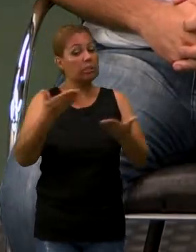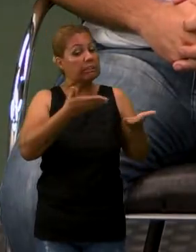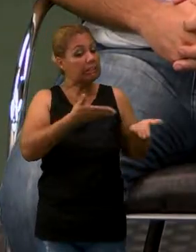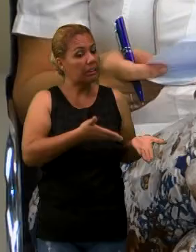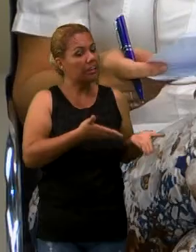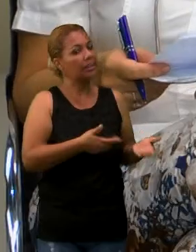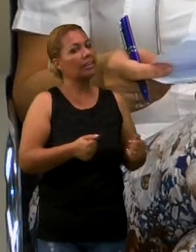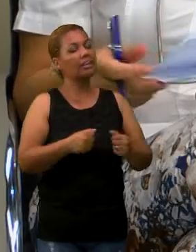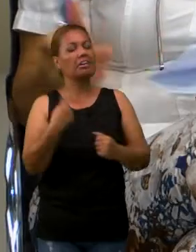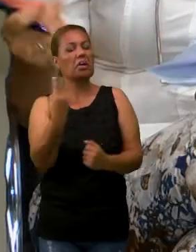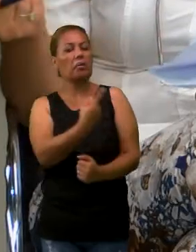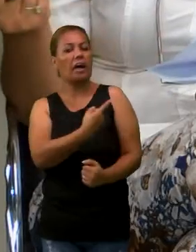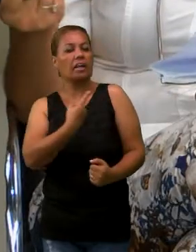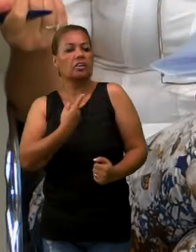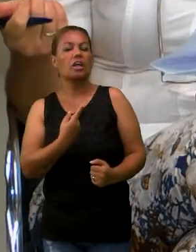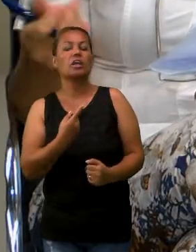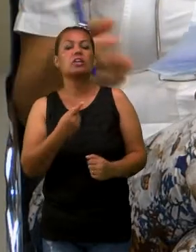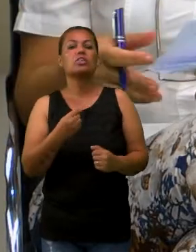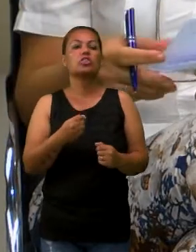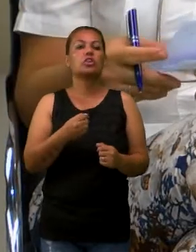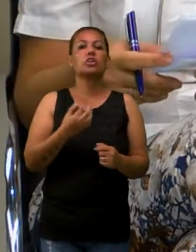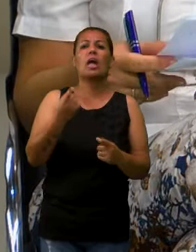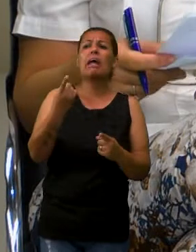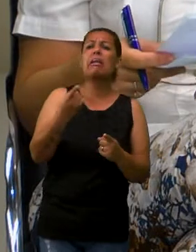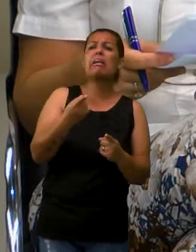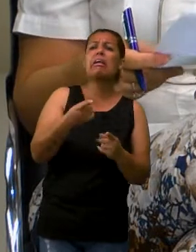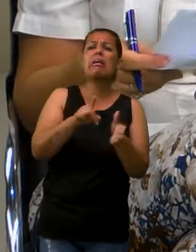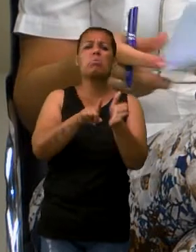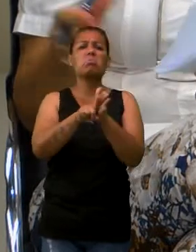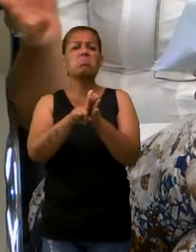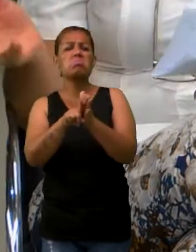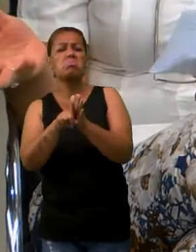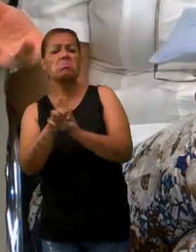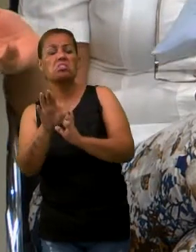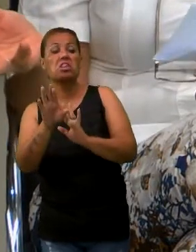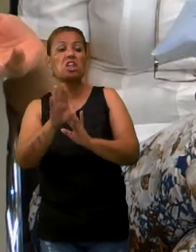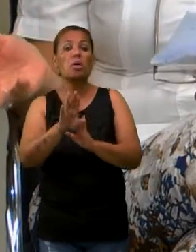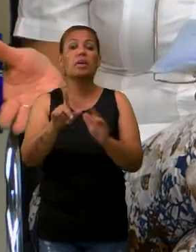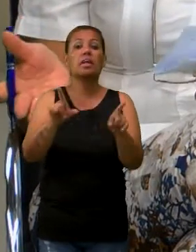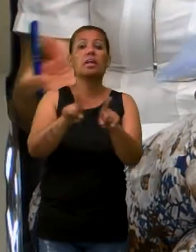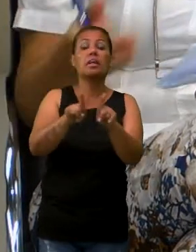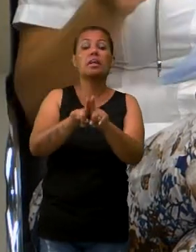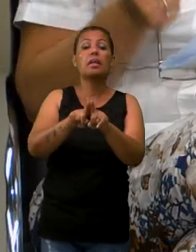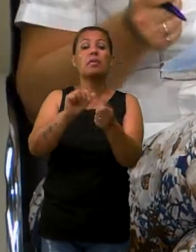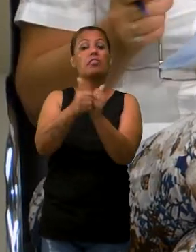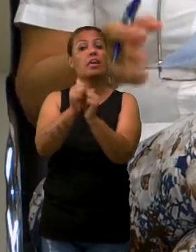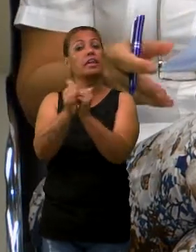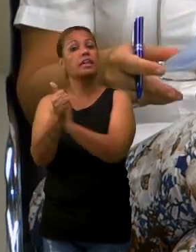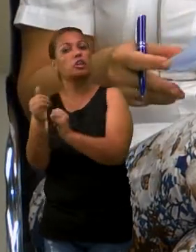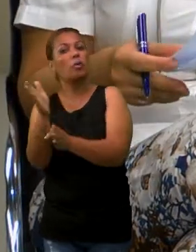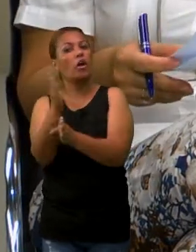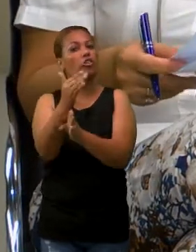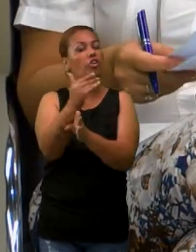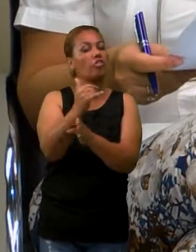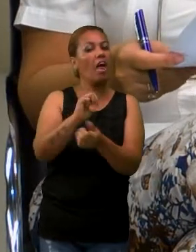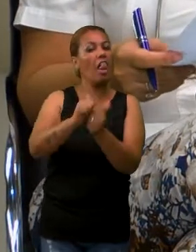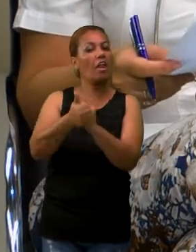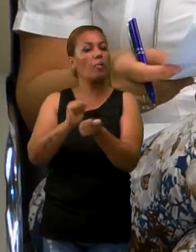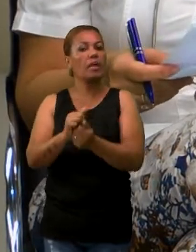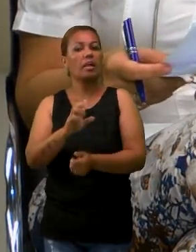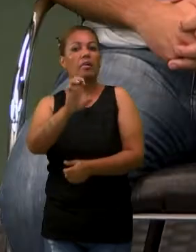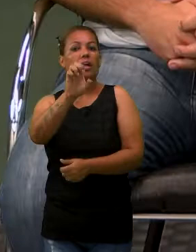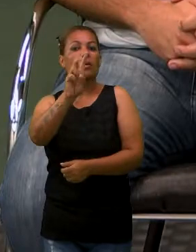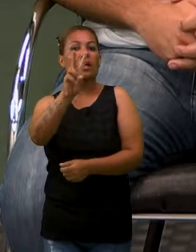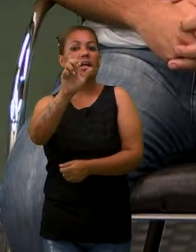gente honório é analista de sistema e pratica vela adaptada e também evandro luiz silva de